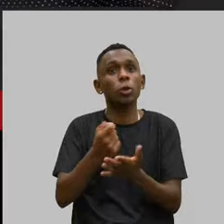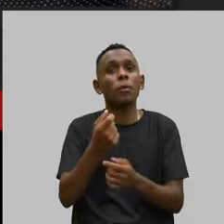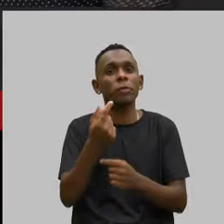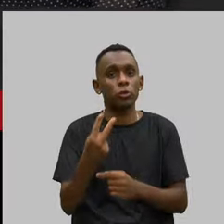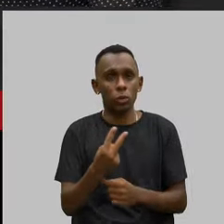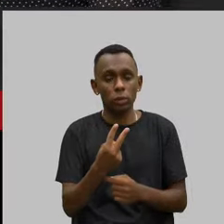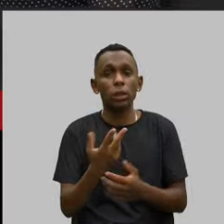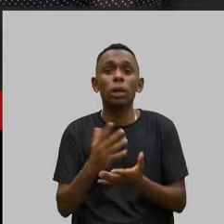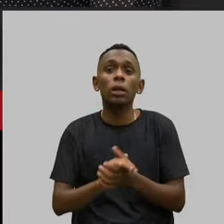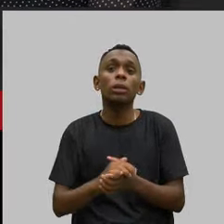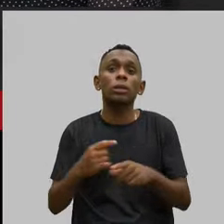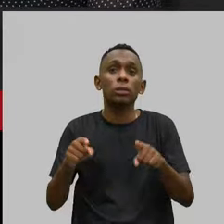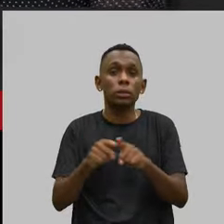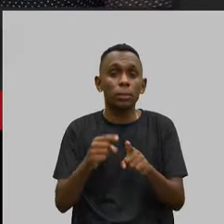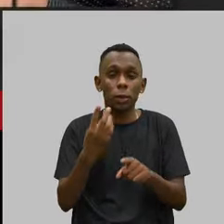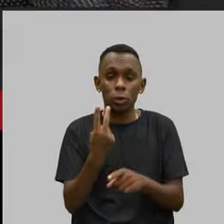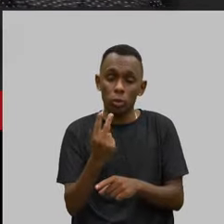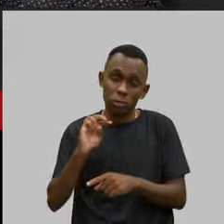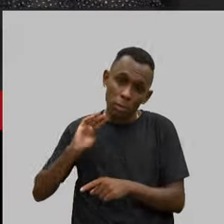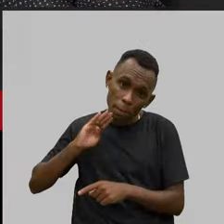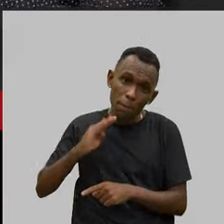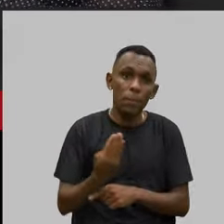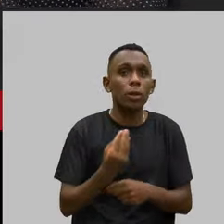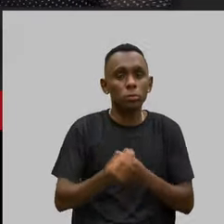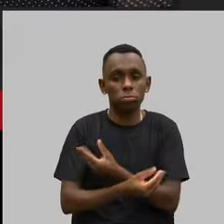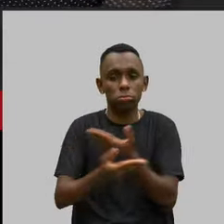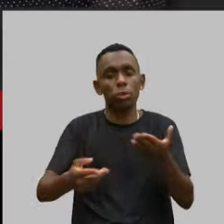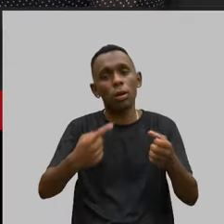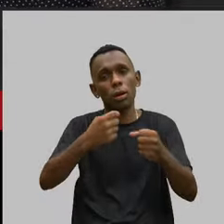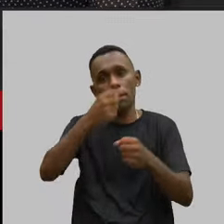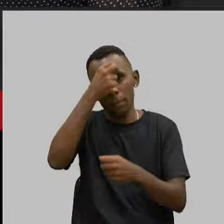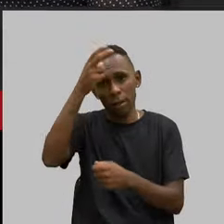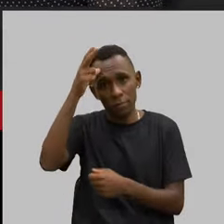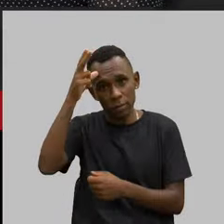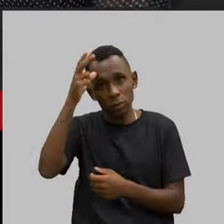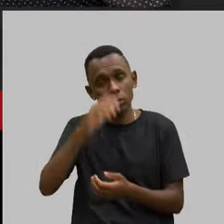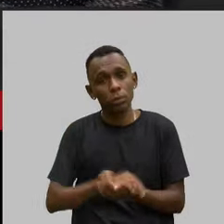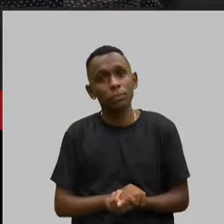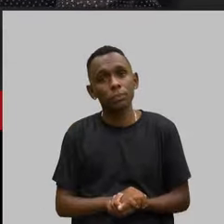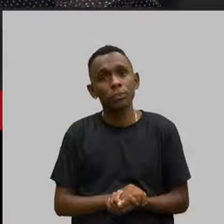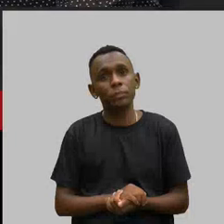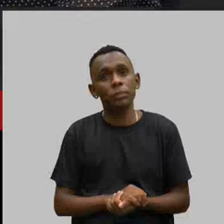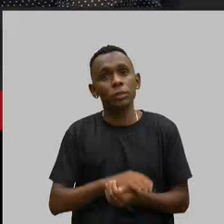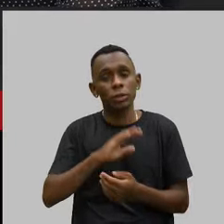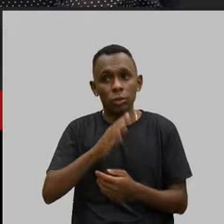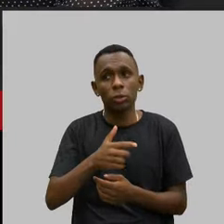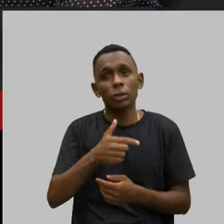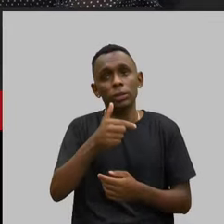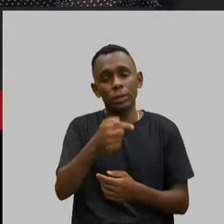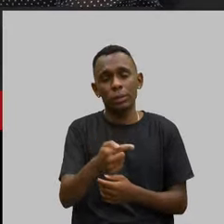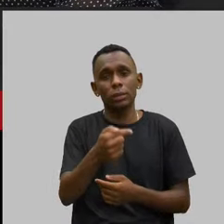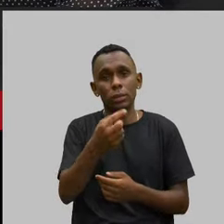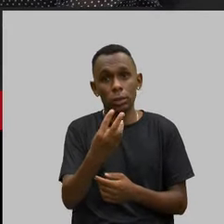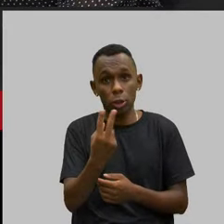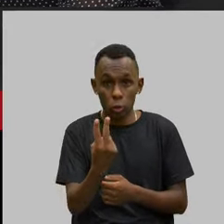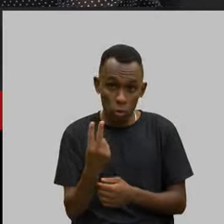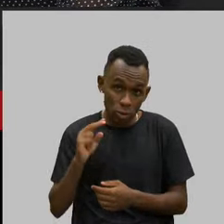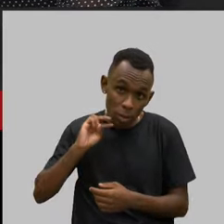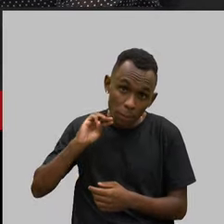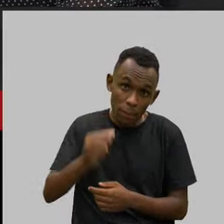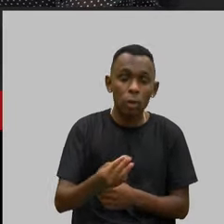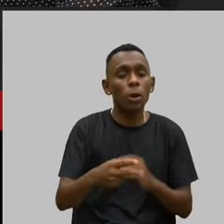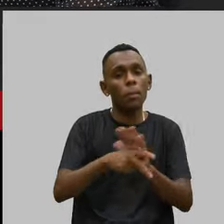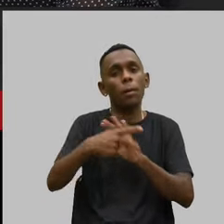atingiu-se 2 bilhões de repasse às prefeituras desde agosto de 23 deste 732 milhões repassados à Prefeitura de